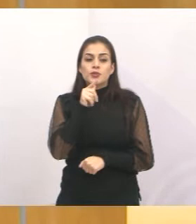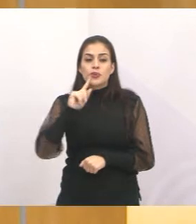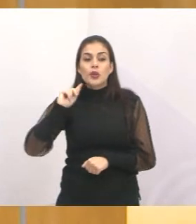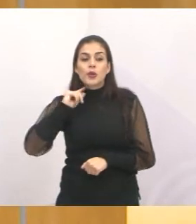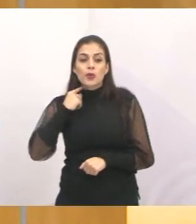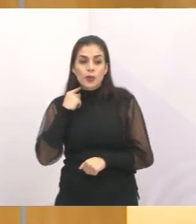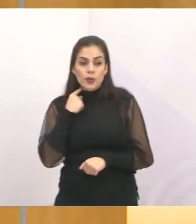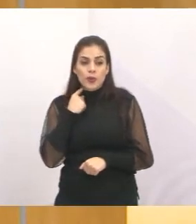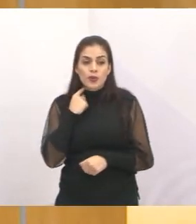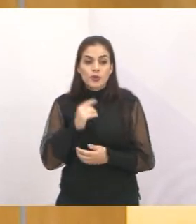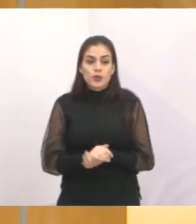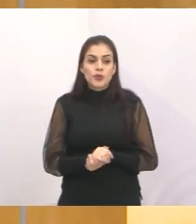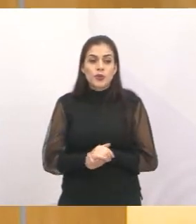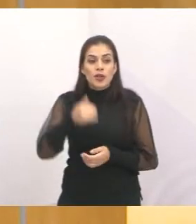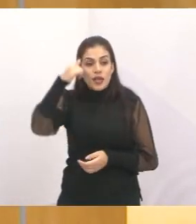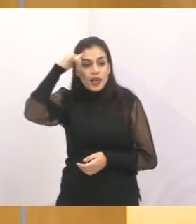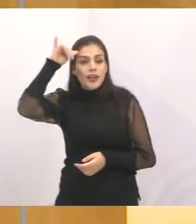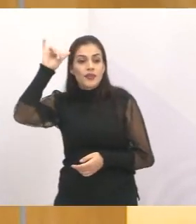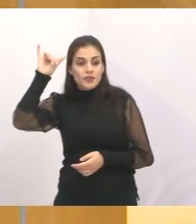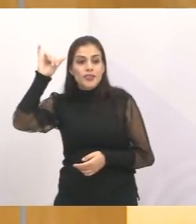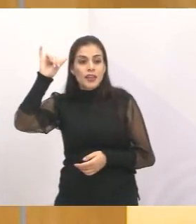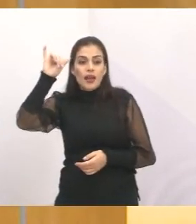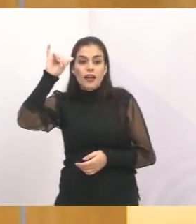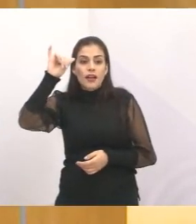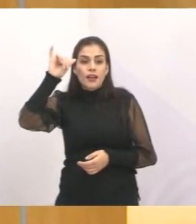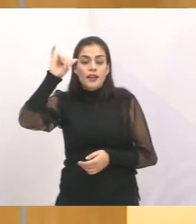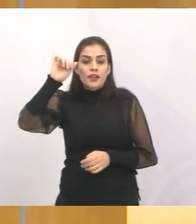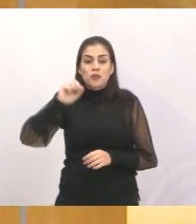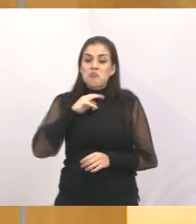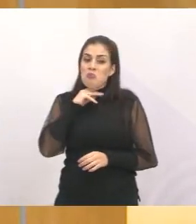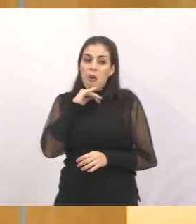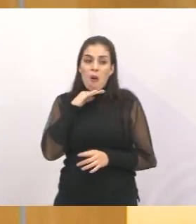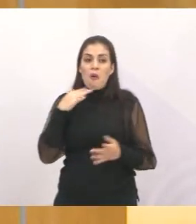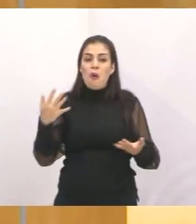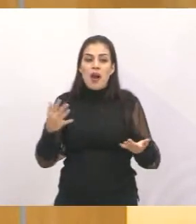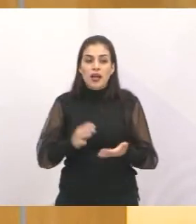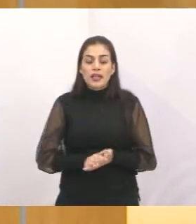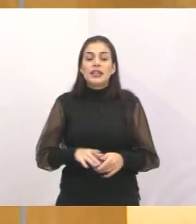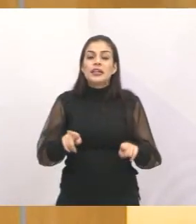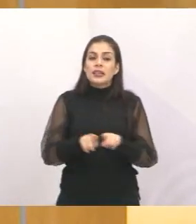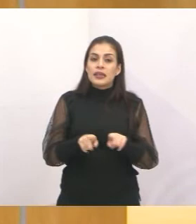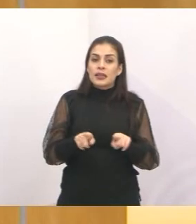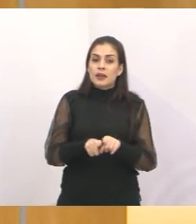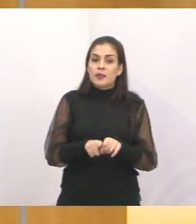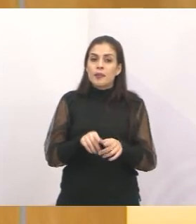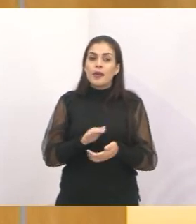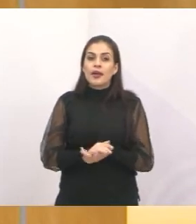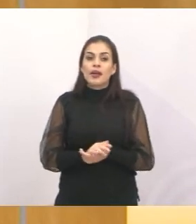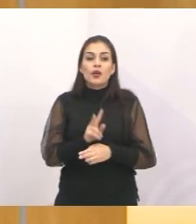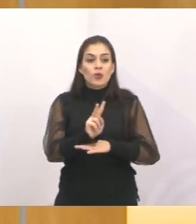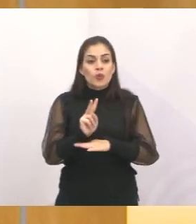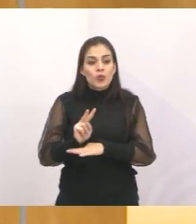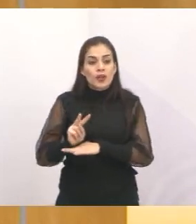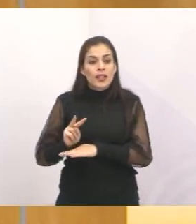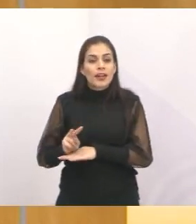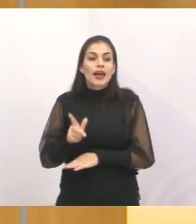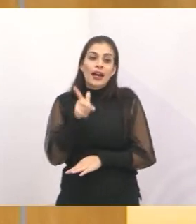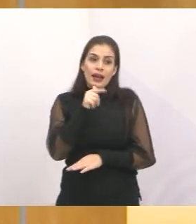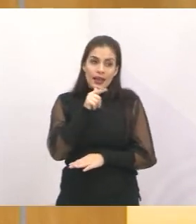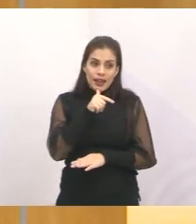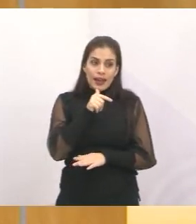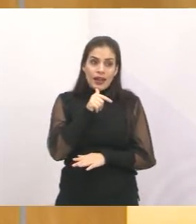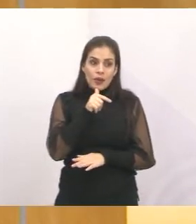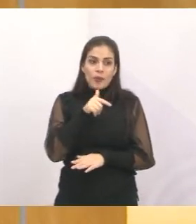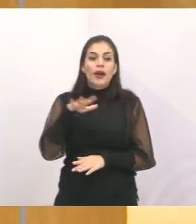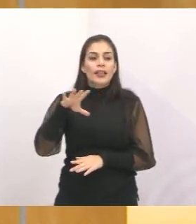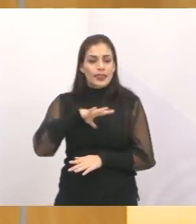preservar e garantir a segurança hídrica da nossa cidade. Garantir que nós, por muito tempo, tenhamos água